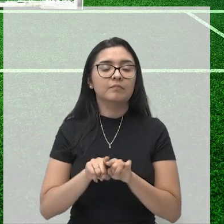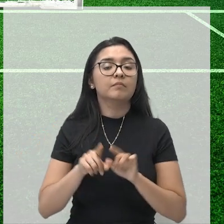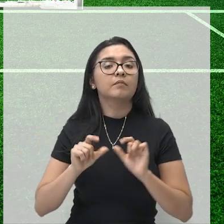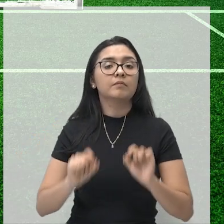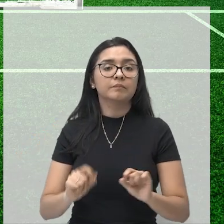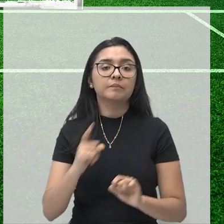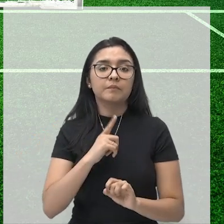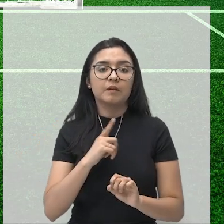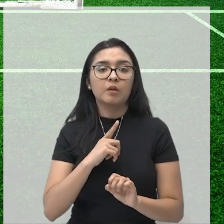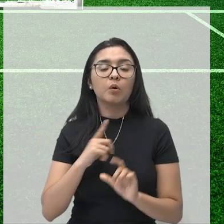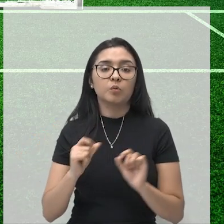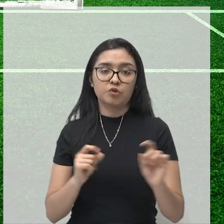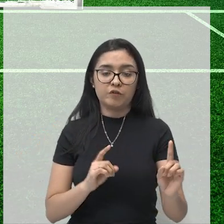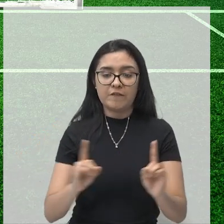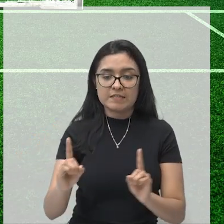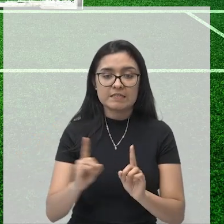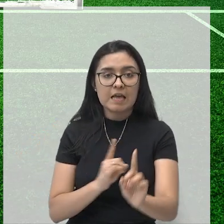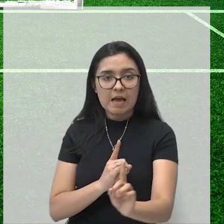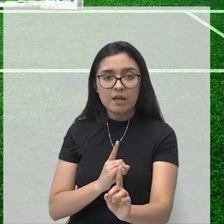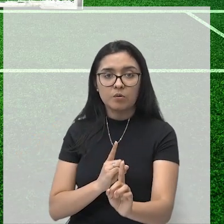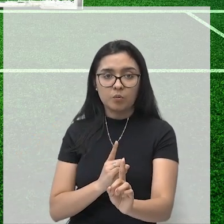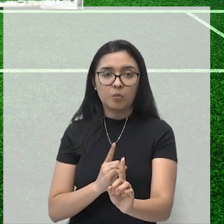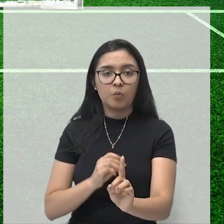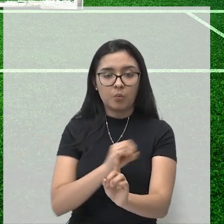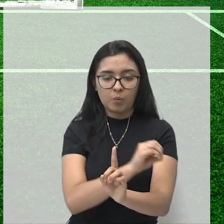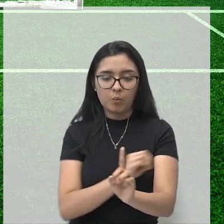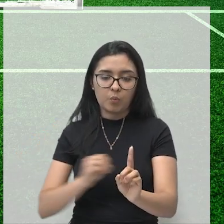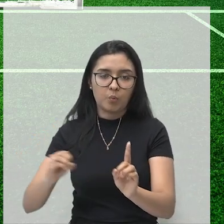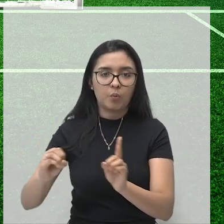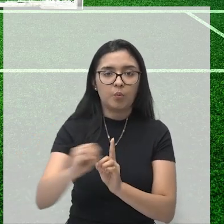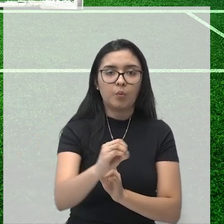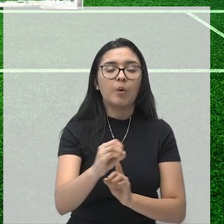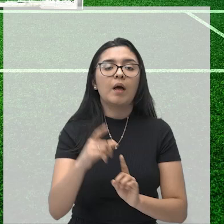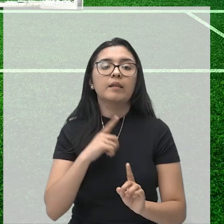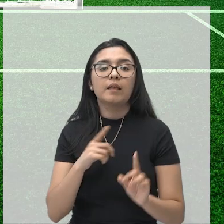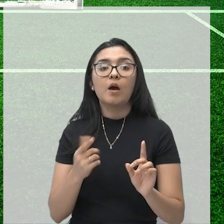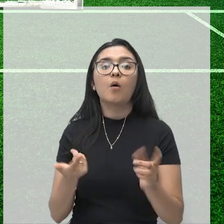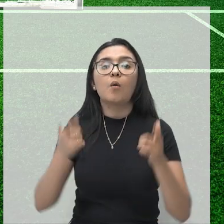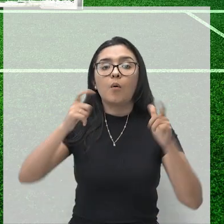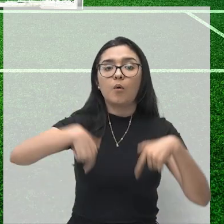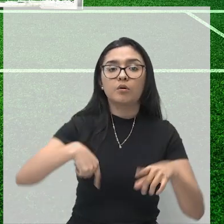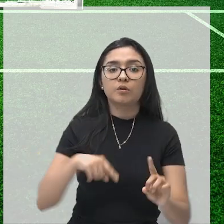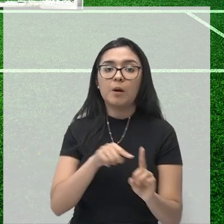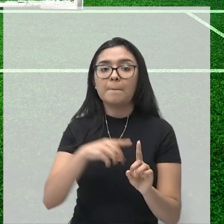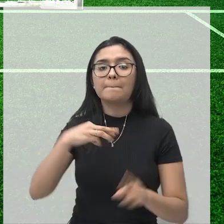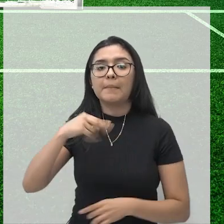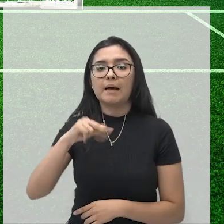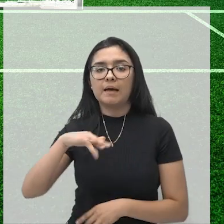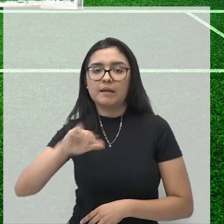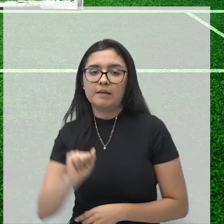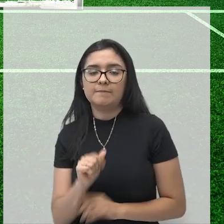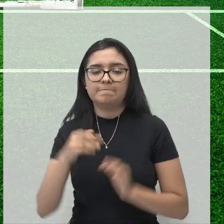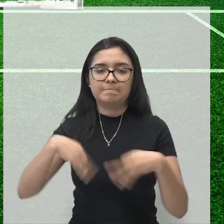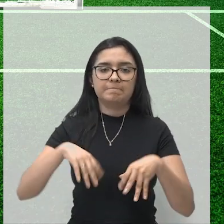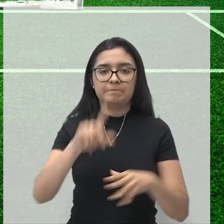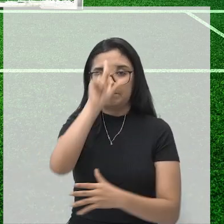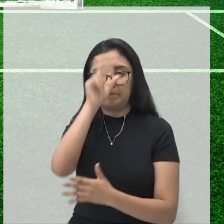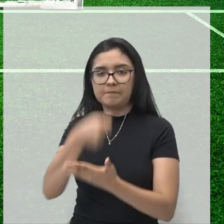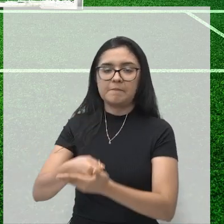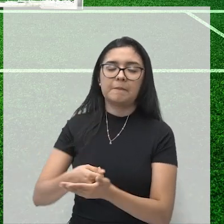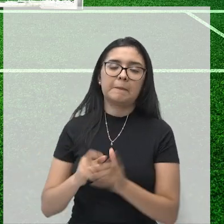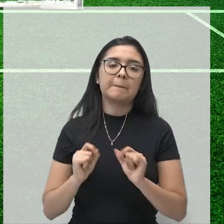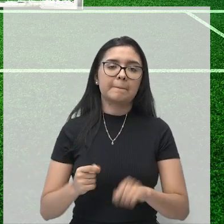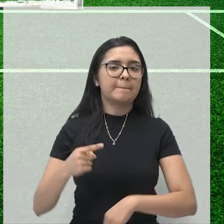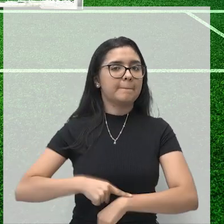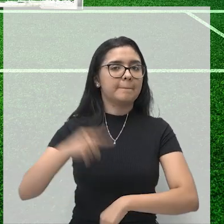campo, desviando-se dos adversários e chegando até os pés da Maria. Então, essa é a decisão